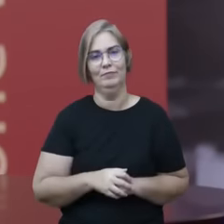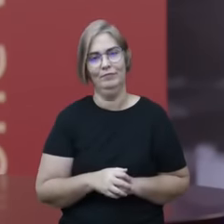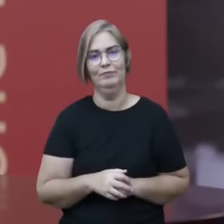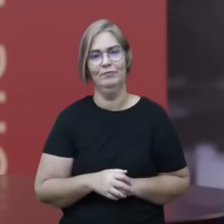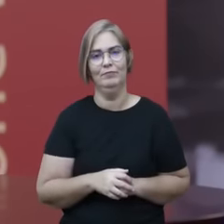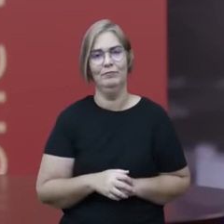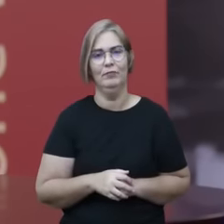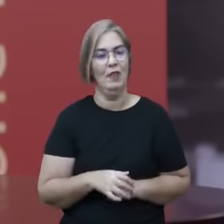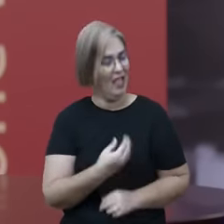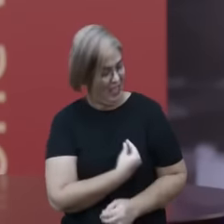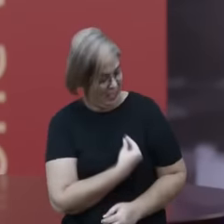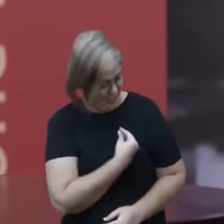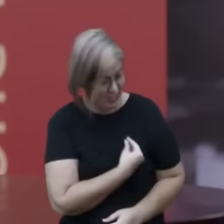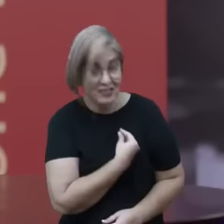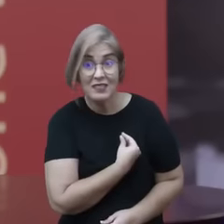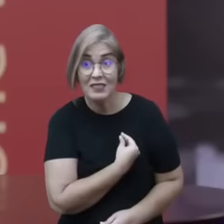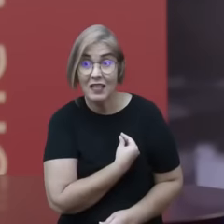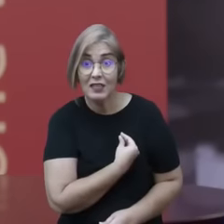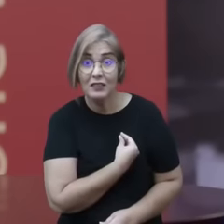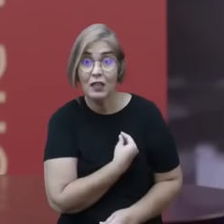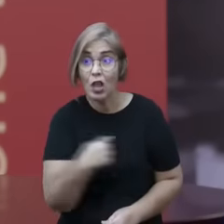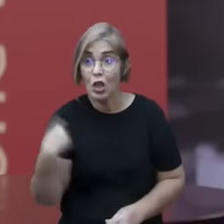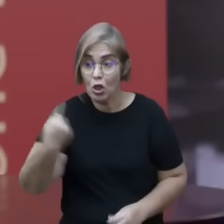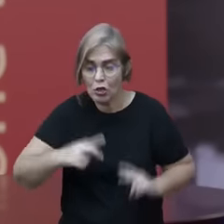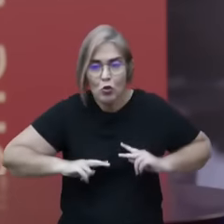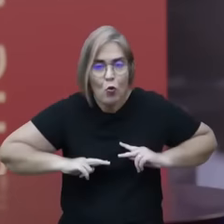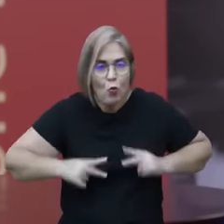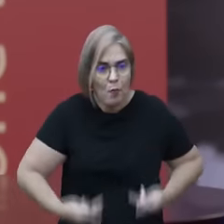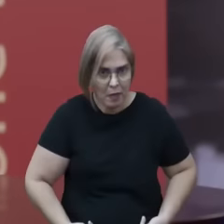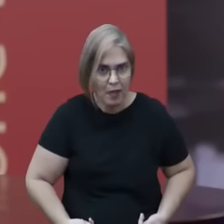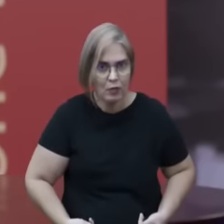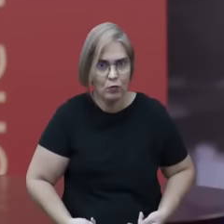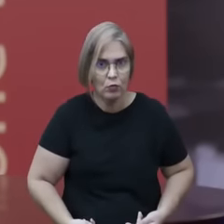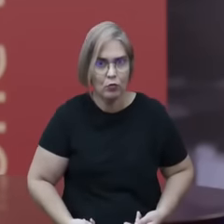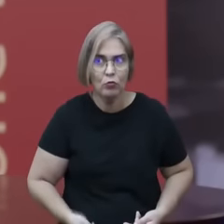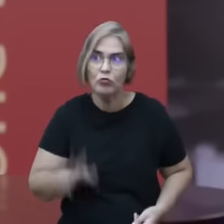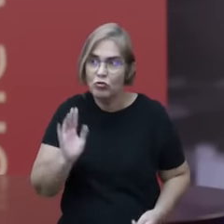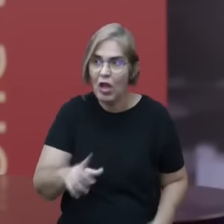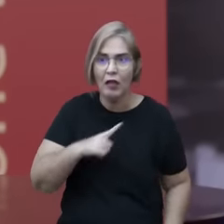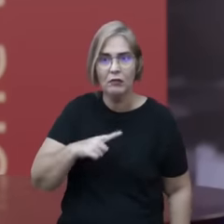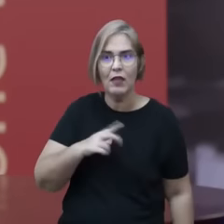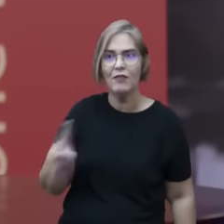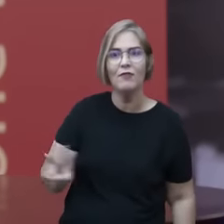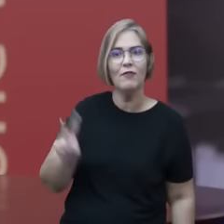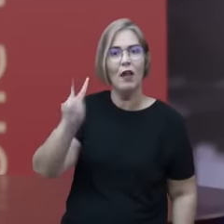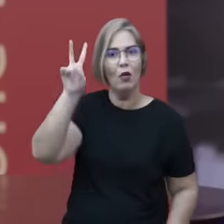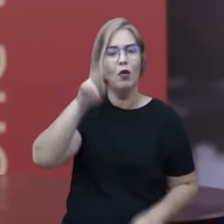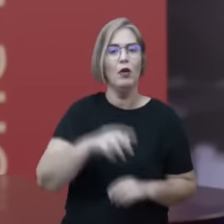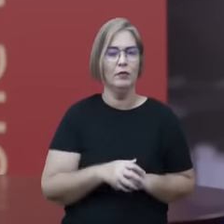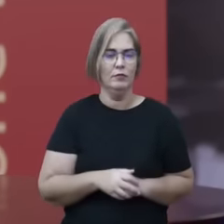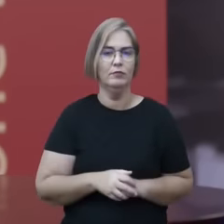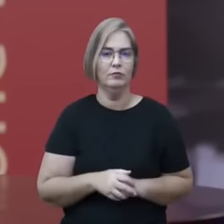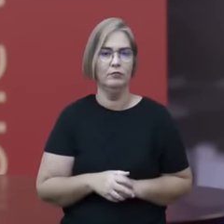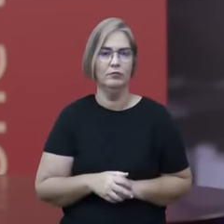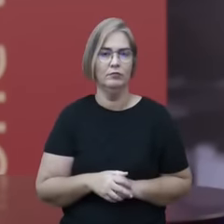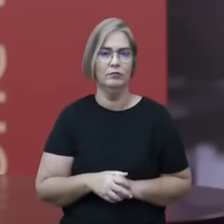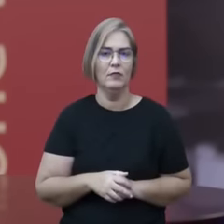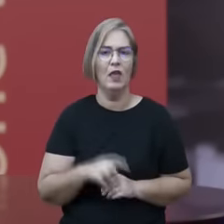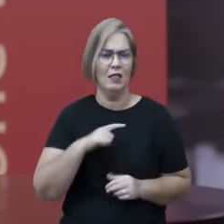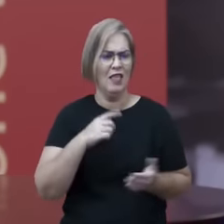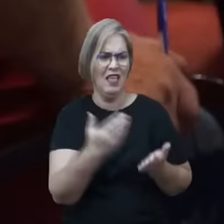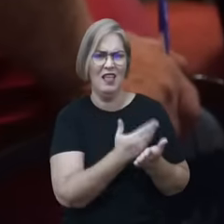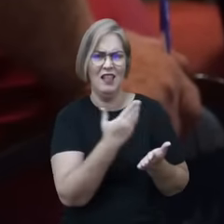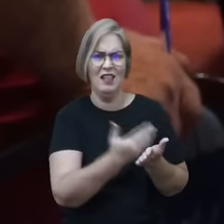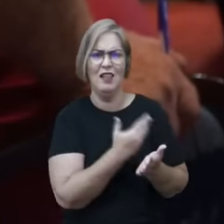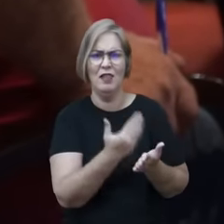existir humano já é de algum modo valorativo. Cant vai tocar nisso. Eh, mas claro, o